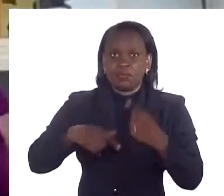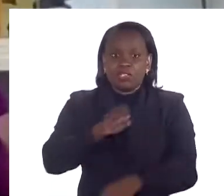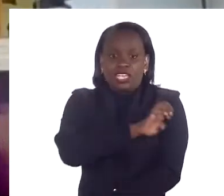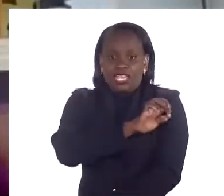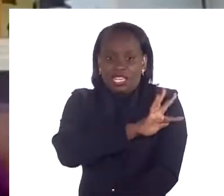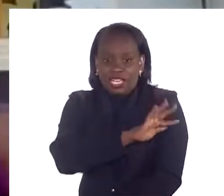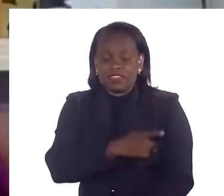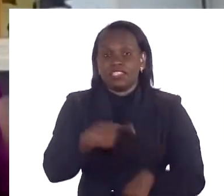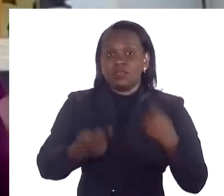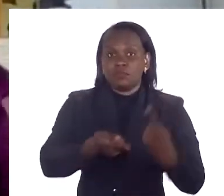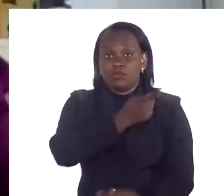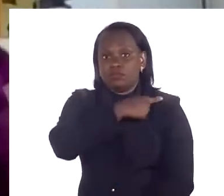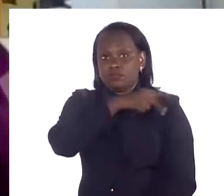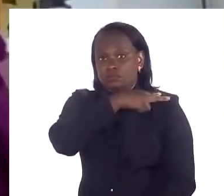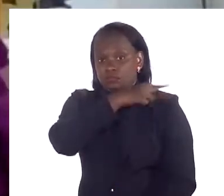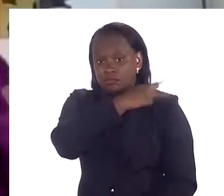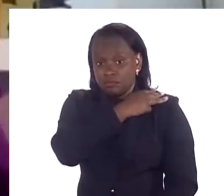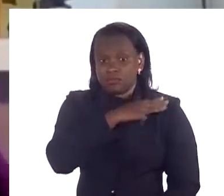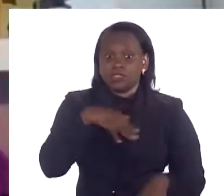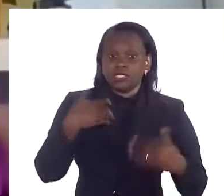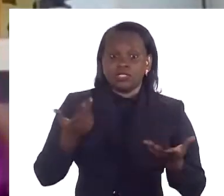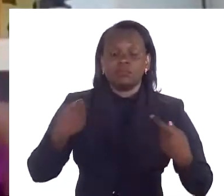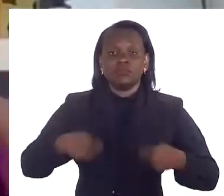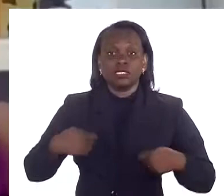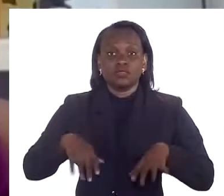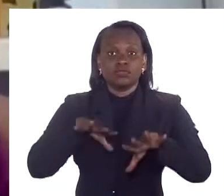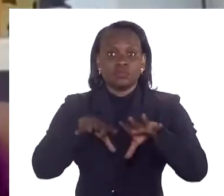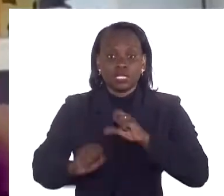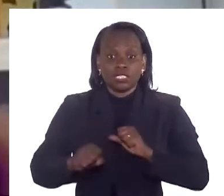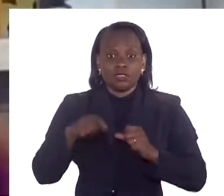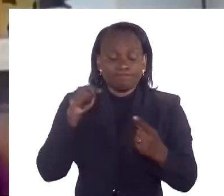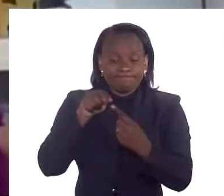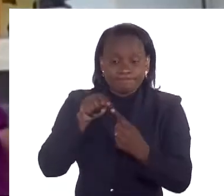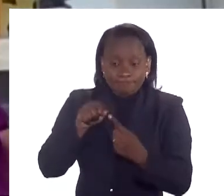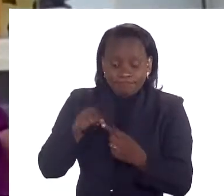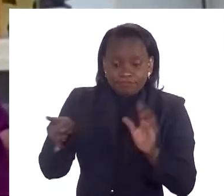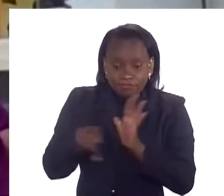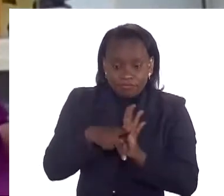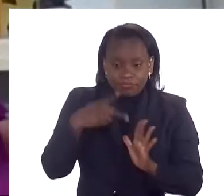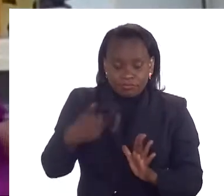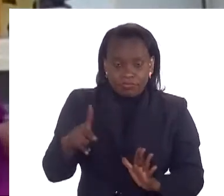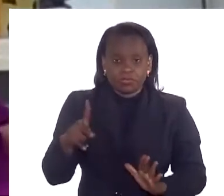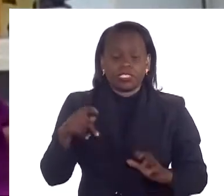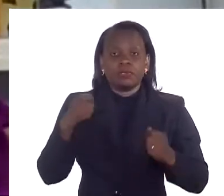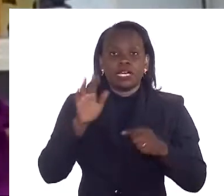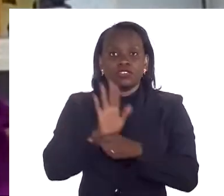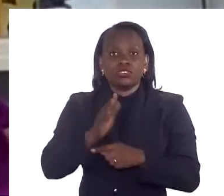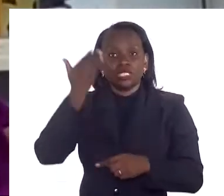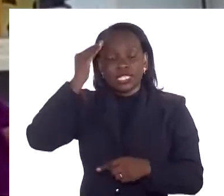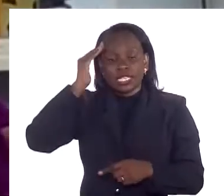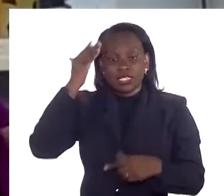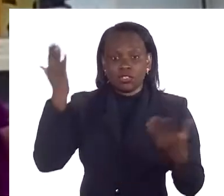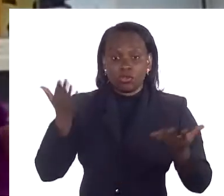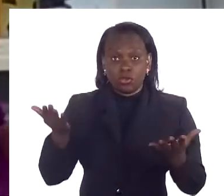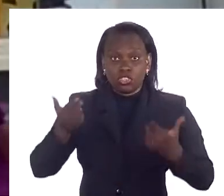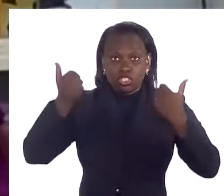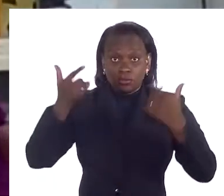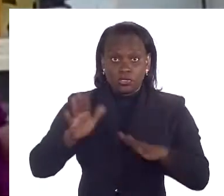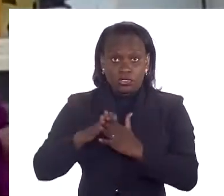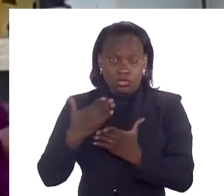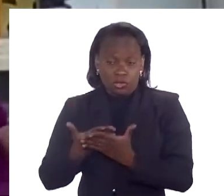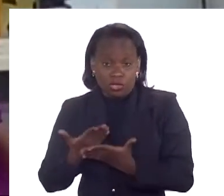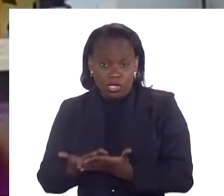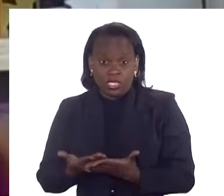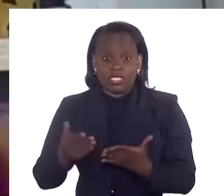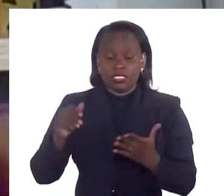ensino fundamental, ensino médio. Então, eu acho que tem que ter uma formação mais específica para a gente poder entender que hoje a gente, quando fala